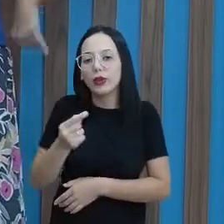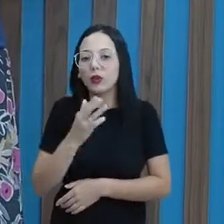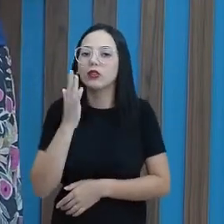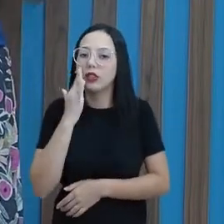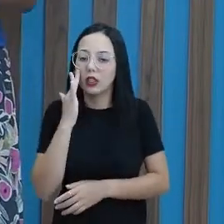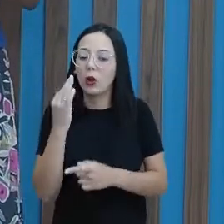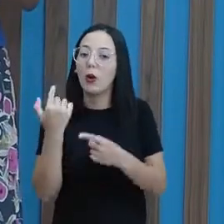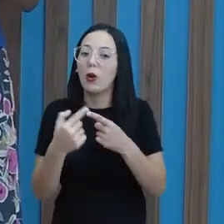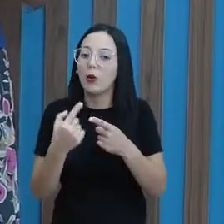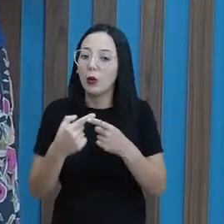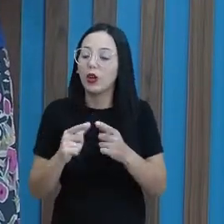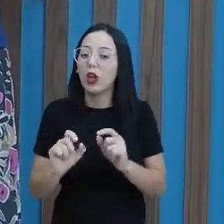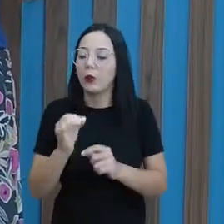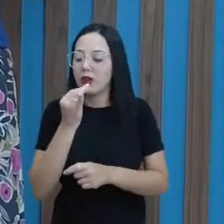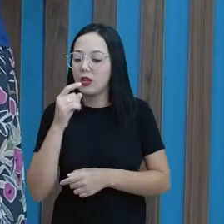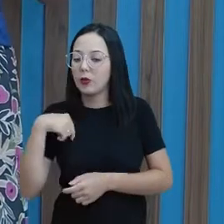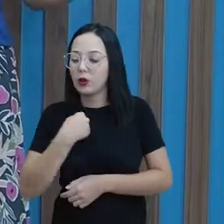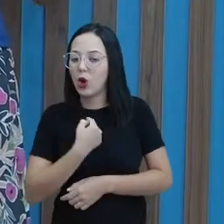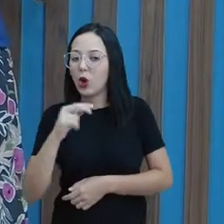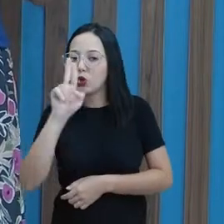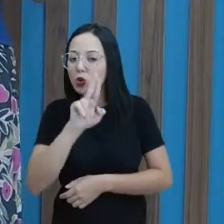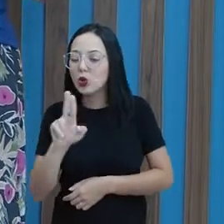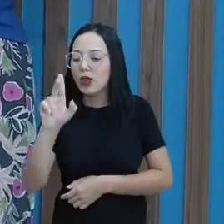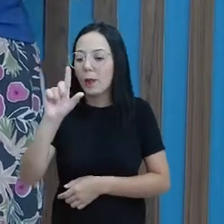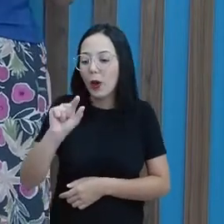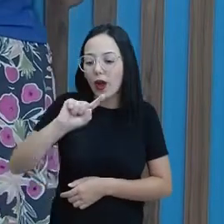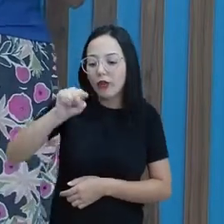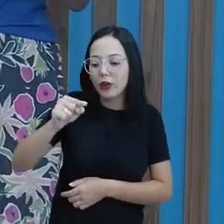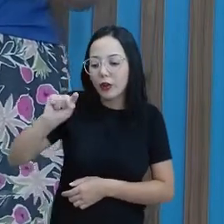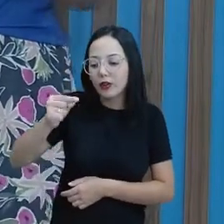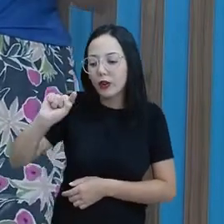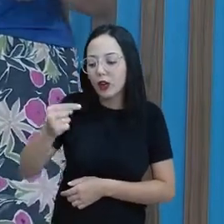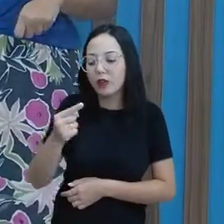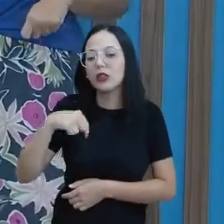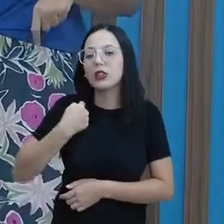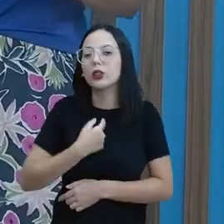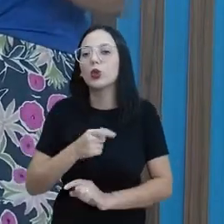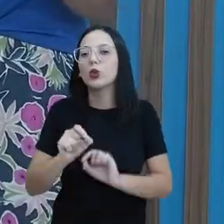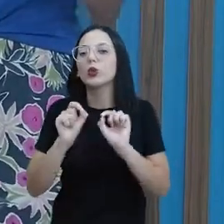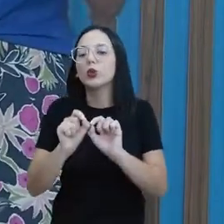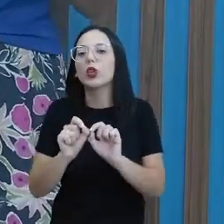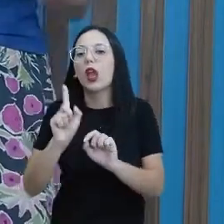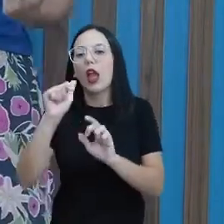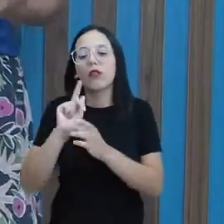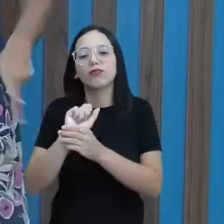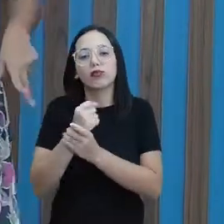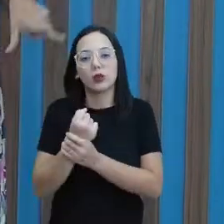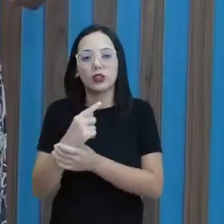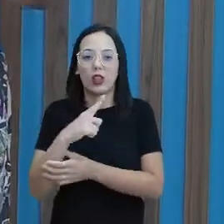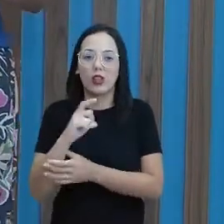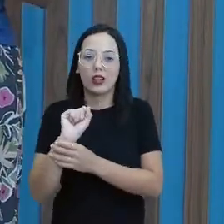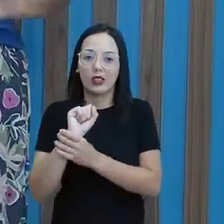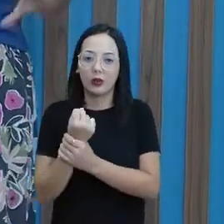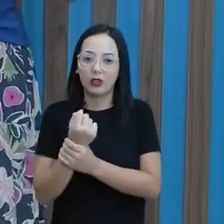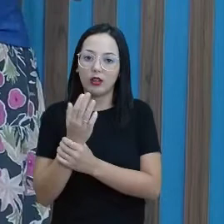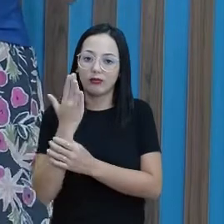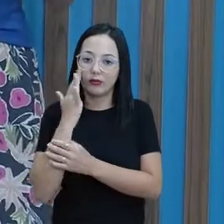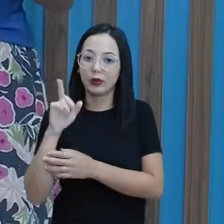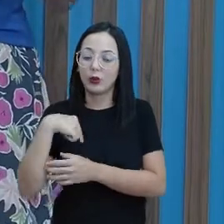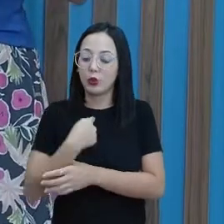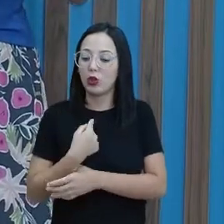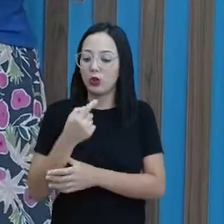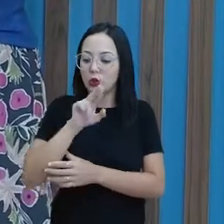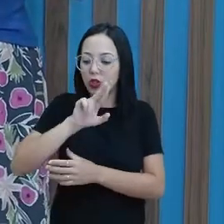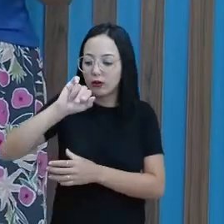vírgulas, quando a gente usa menos vírgula, a gente acaba pontuando com mais segurança. Quando a gente pontua com mais segurança,